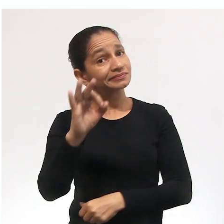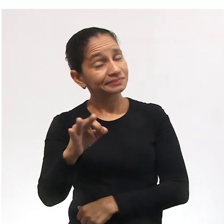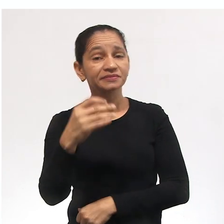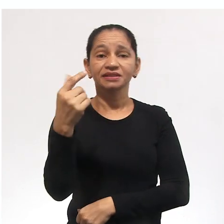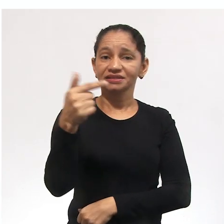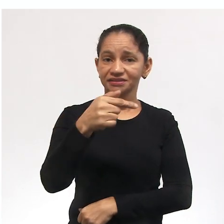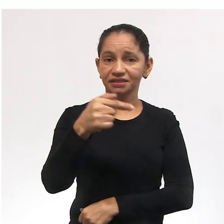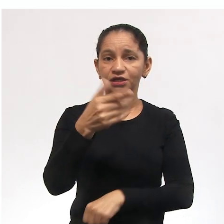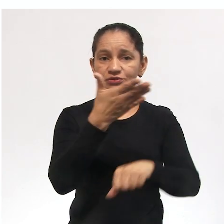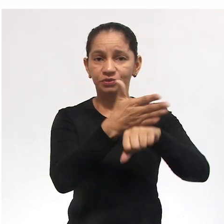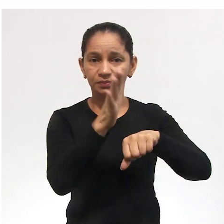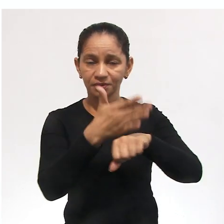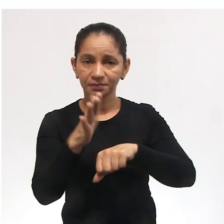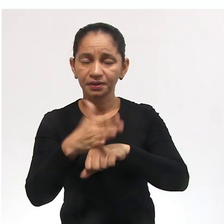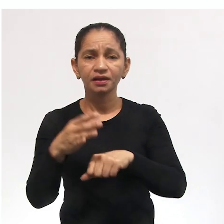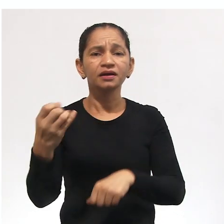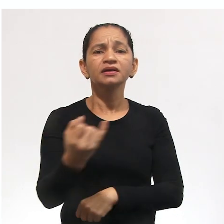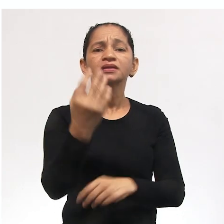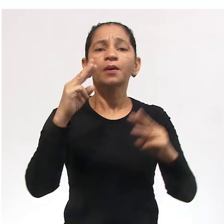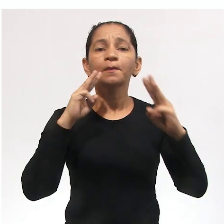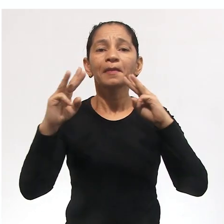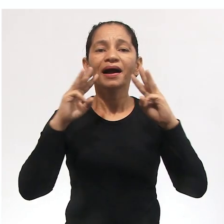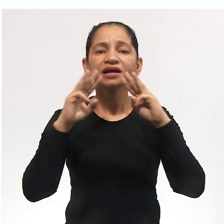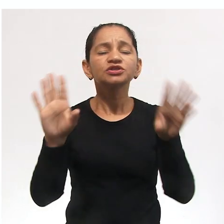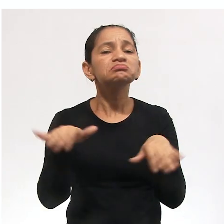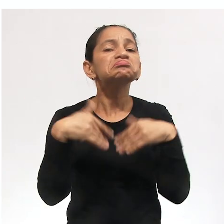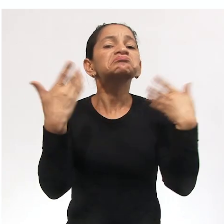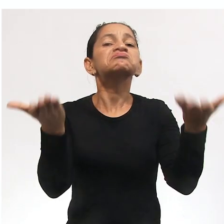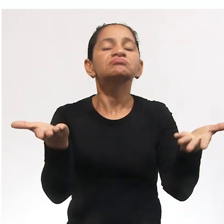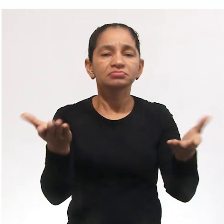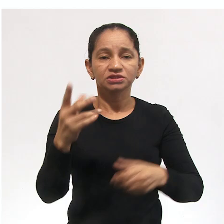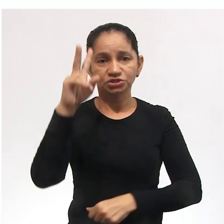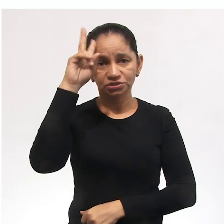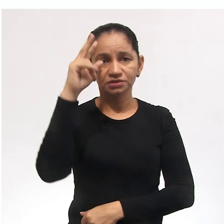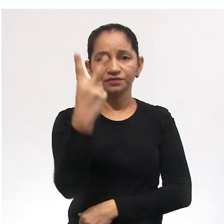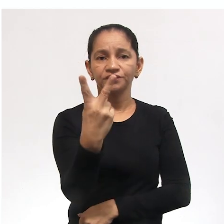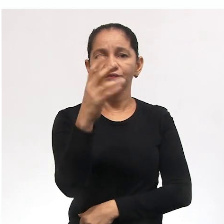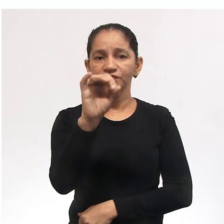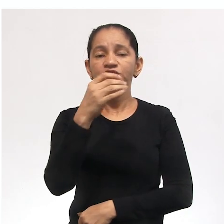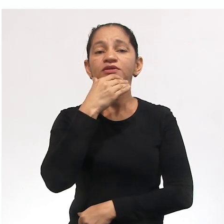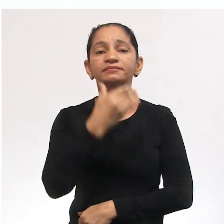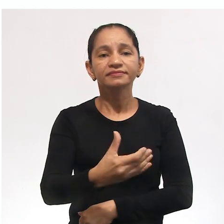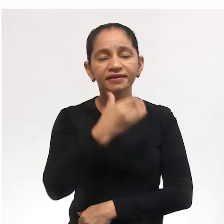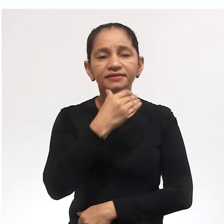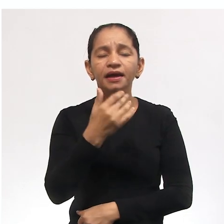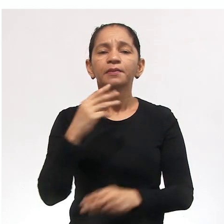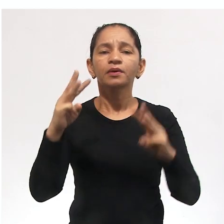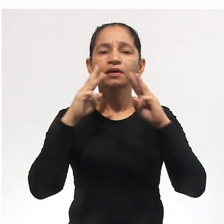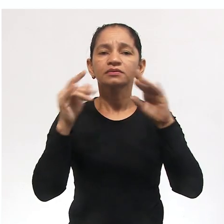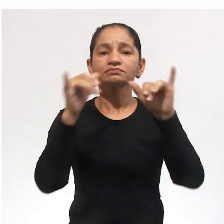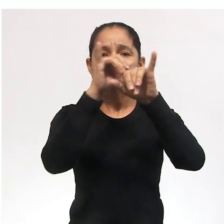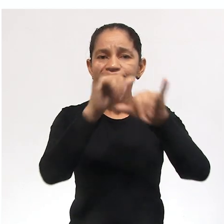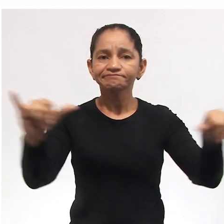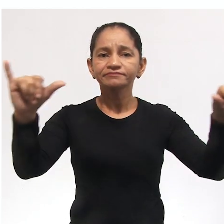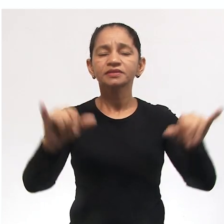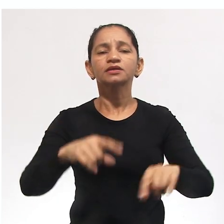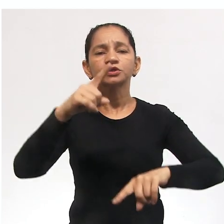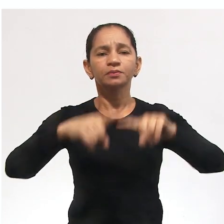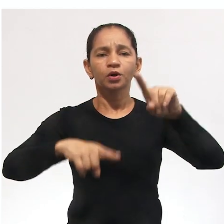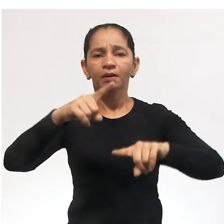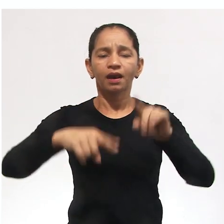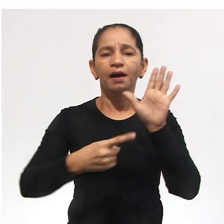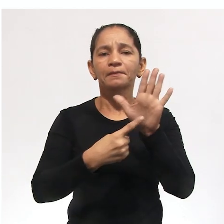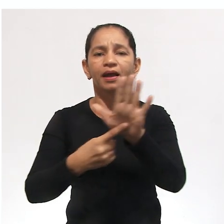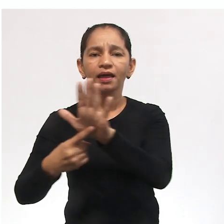despesa com propaganda. Esse gasto ocorreu dia 20 de dezembro, a empresa fez um anúncio de seus produtos em uma propaganda local